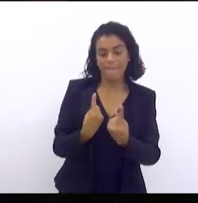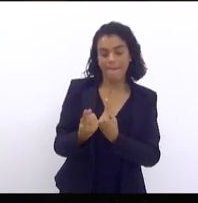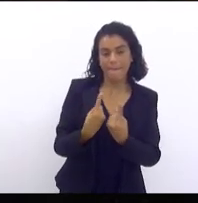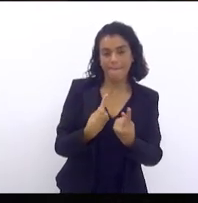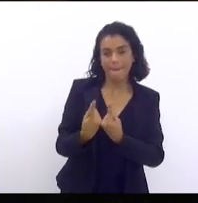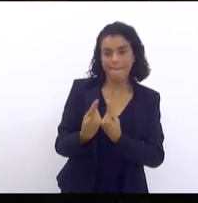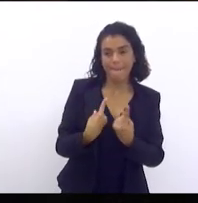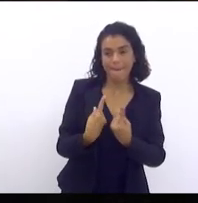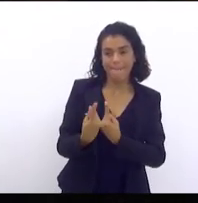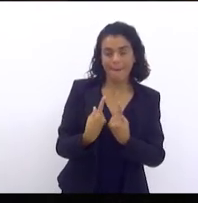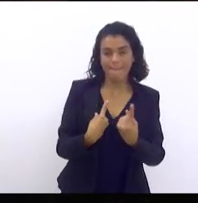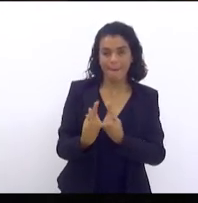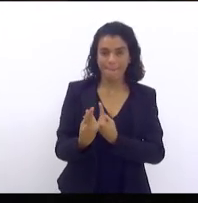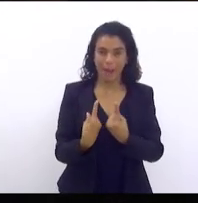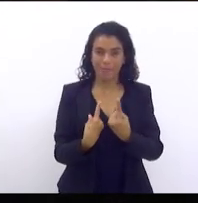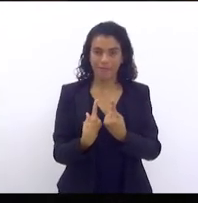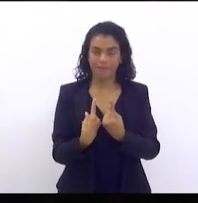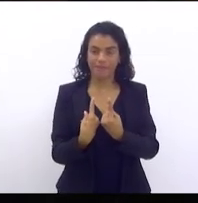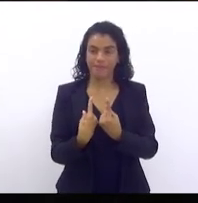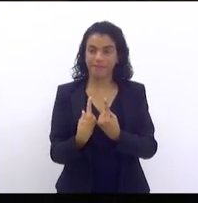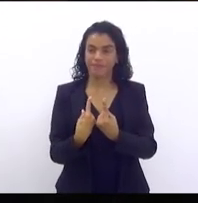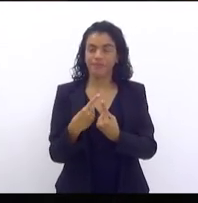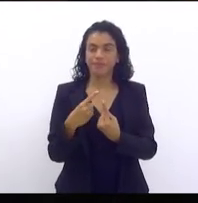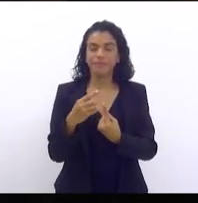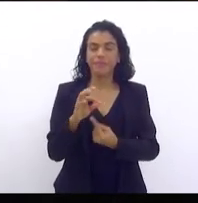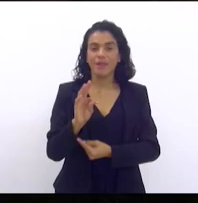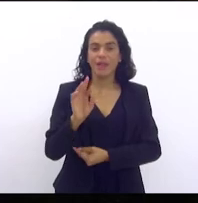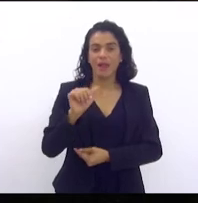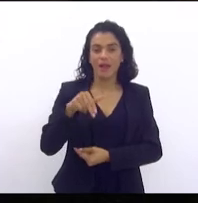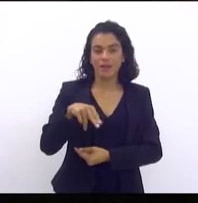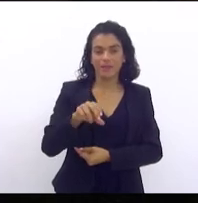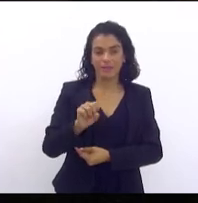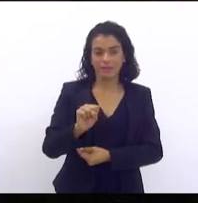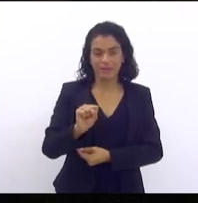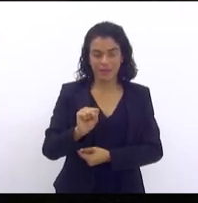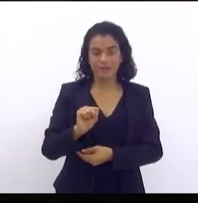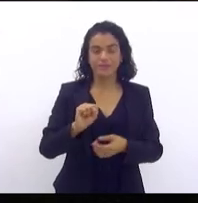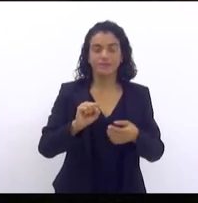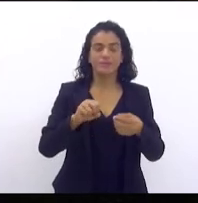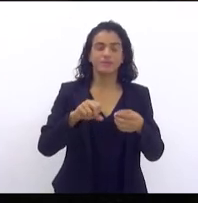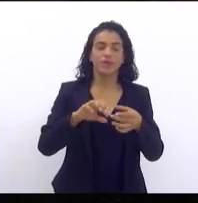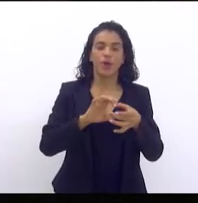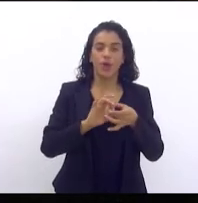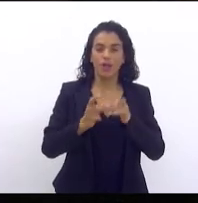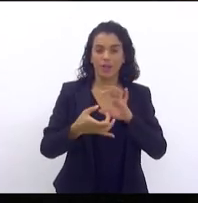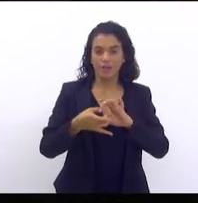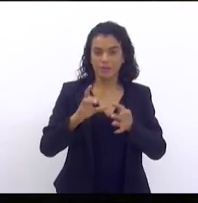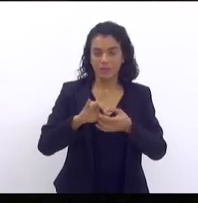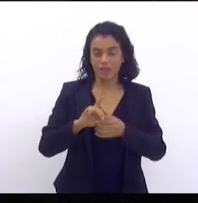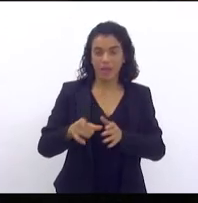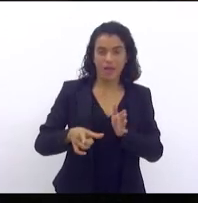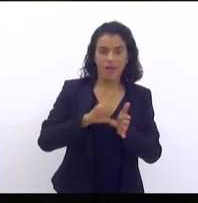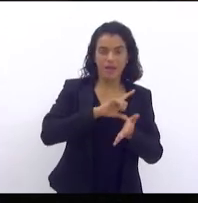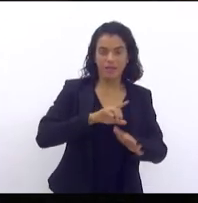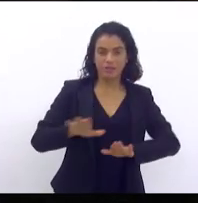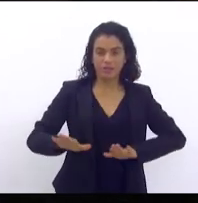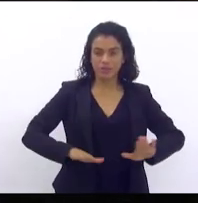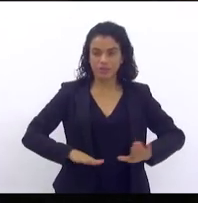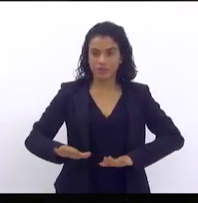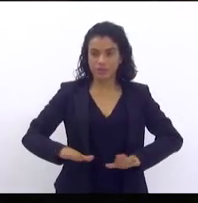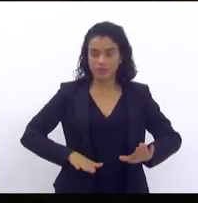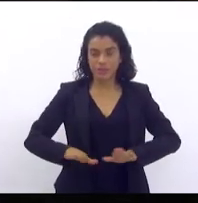pela Transolímpica antes de chegar à região de Jacarepaguá.